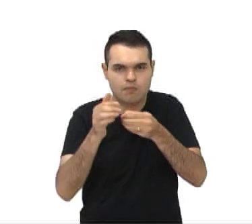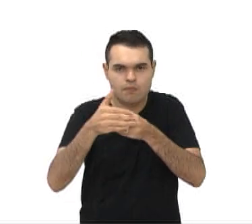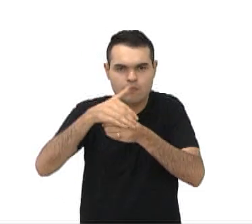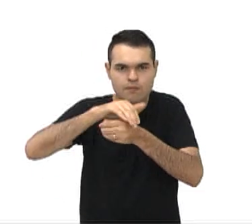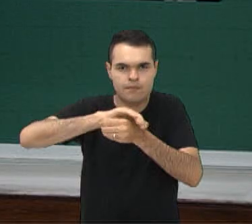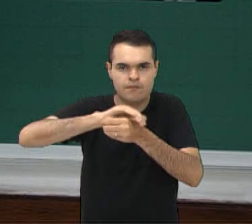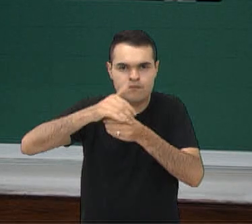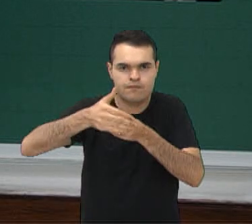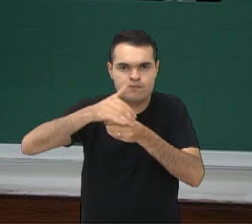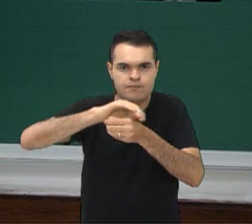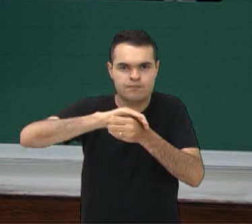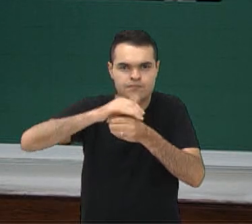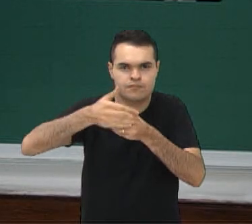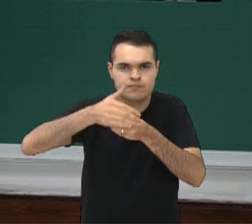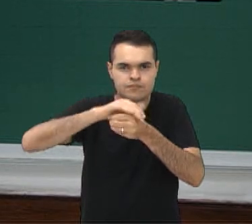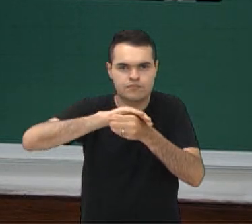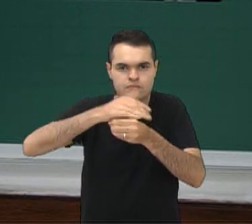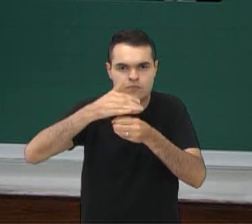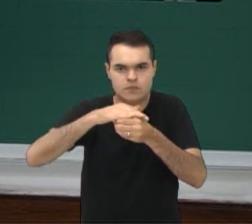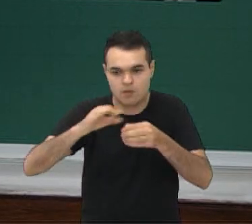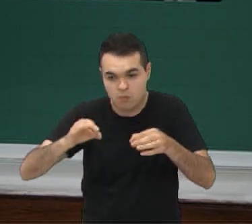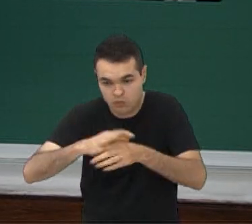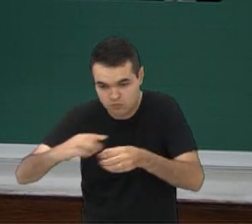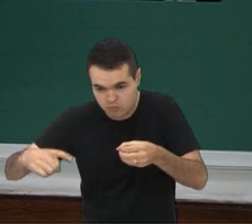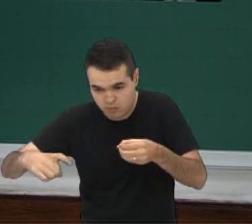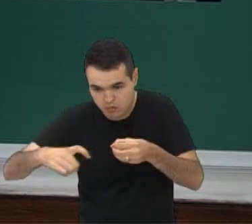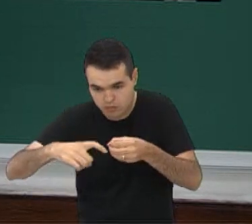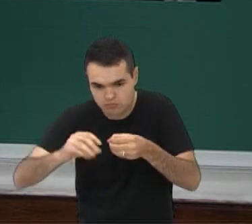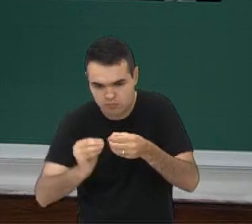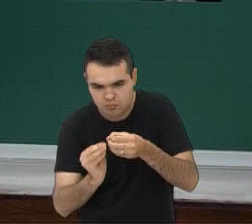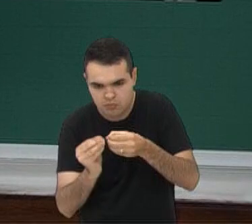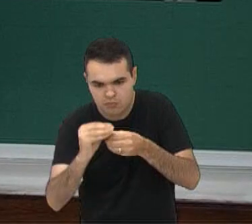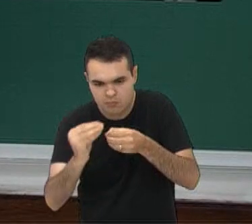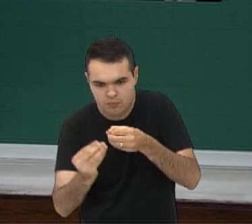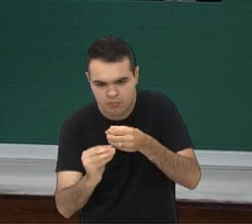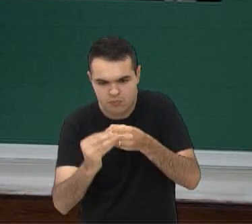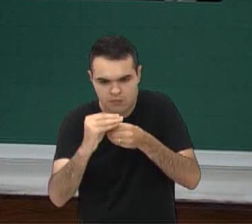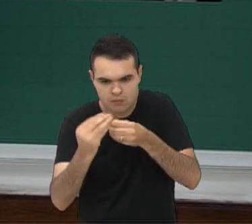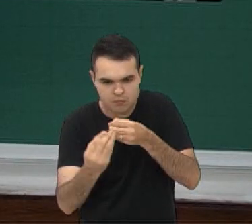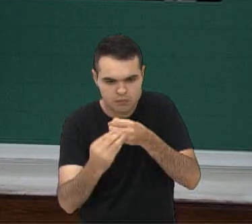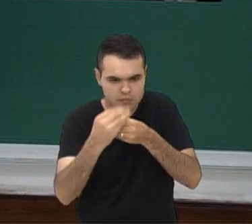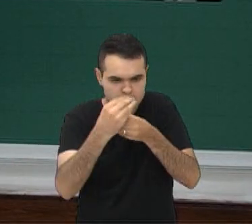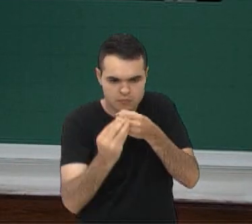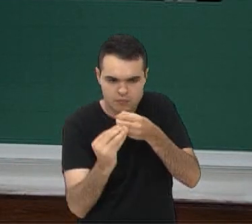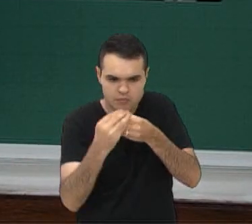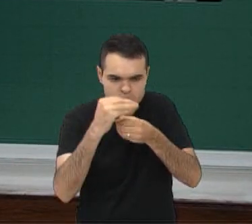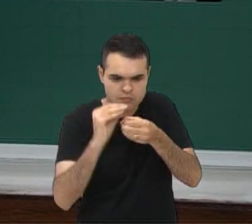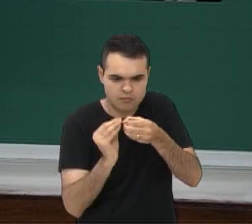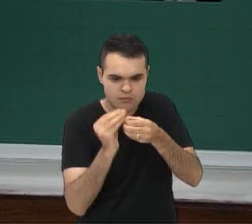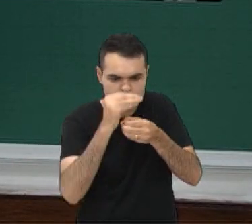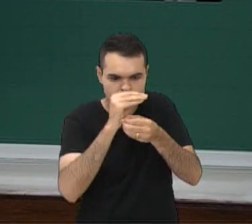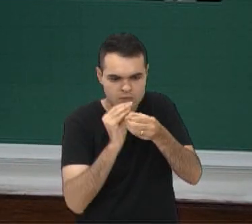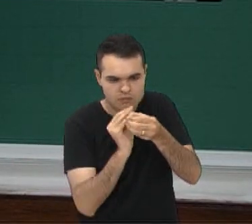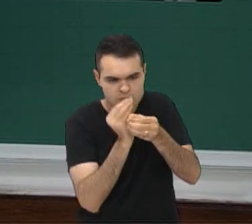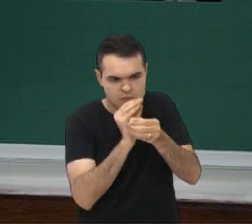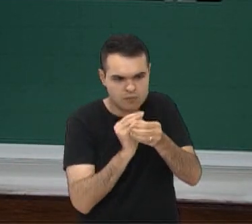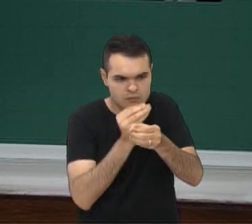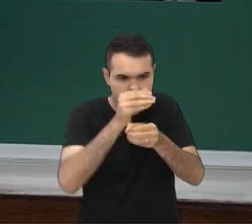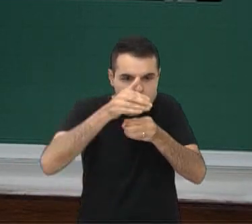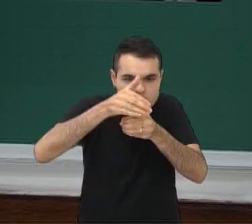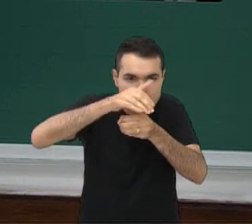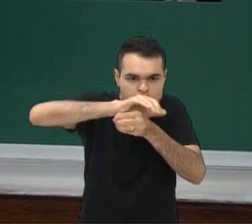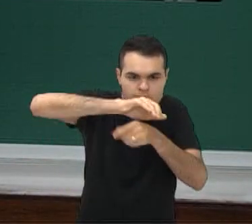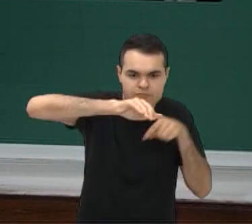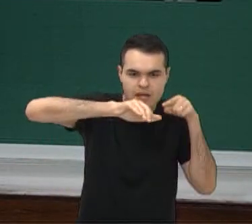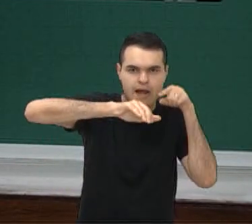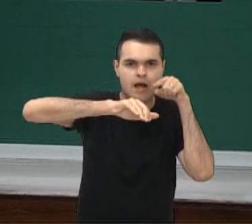espermatozoide no epidídimo. Tá? Então, ele vai coletar os espermatozoides que vão sair lá do túbulo seminífero